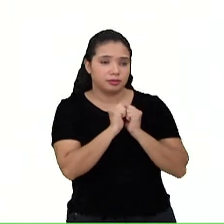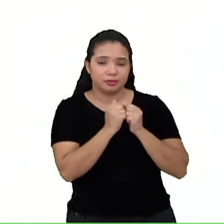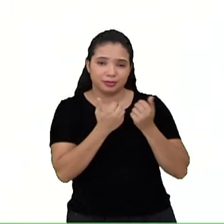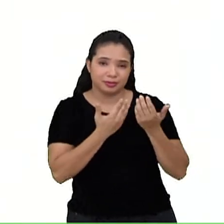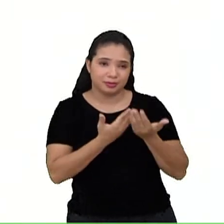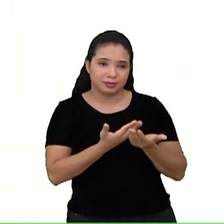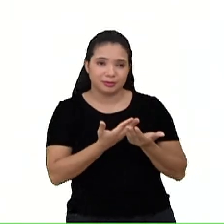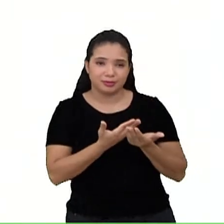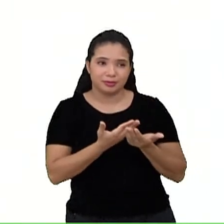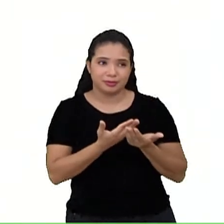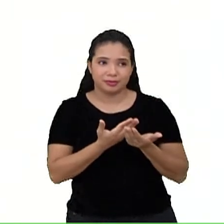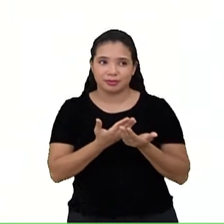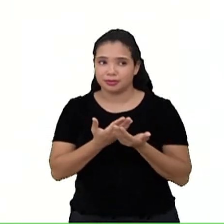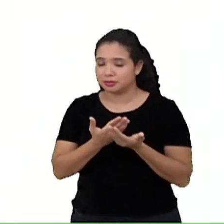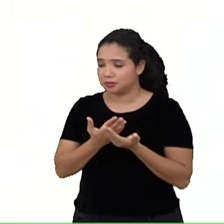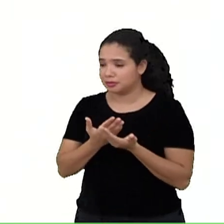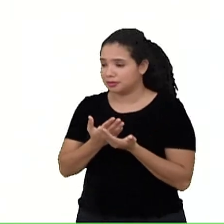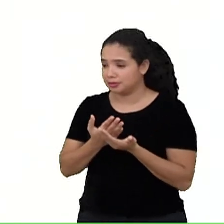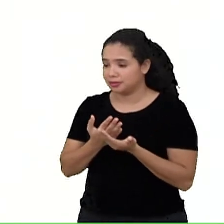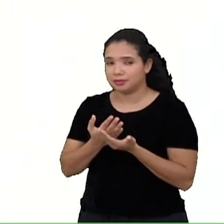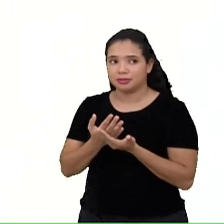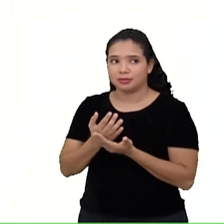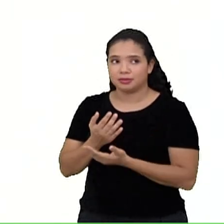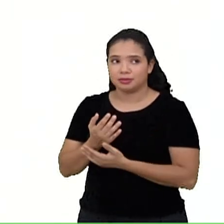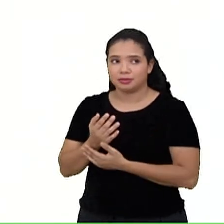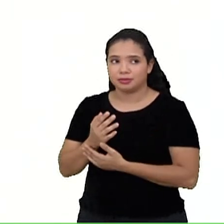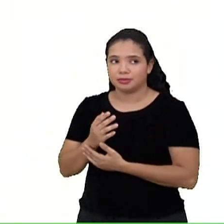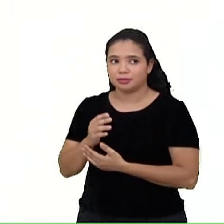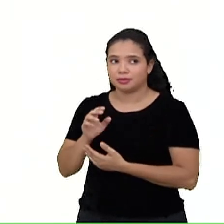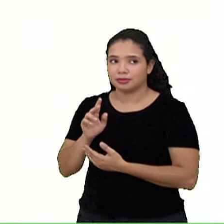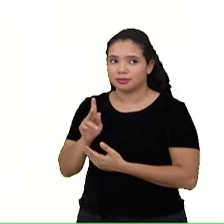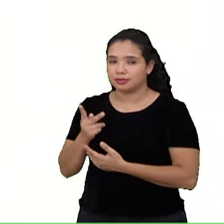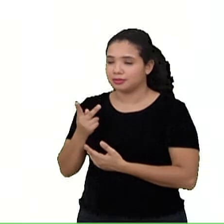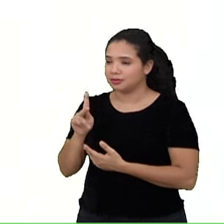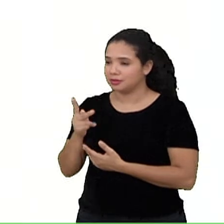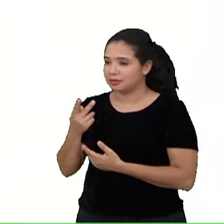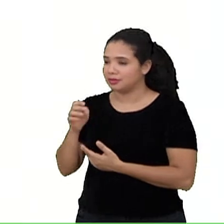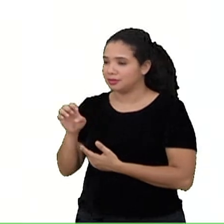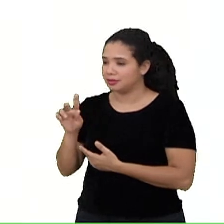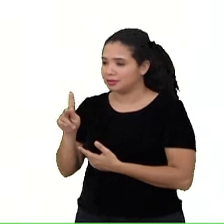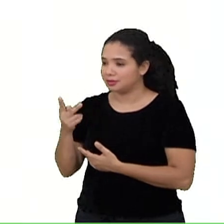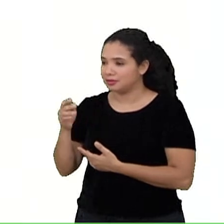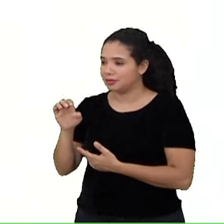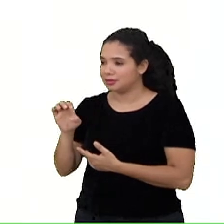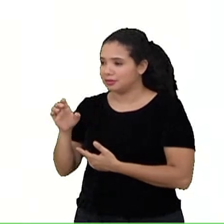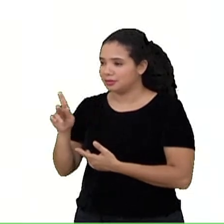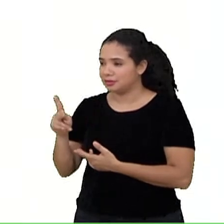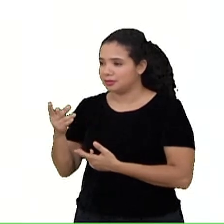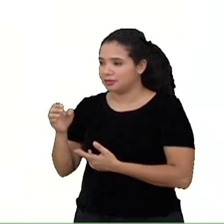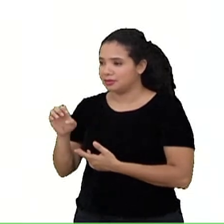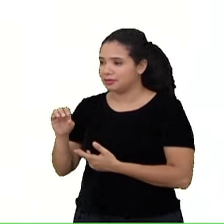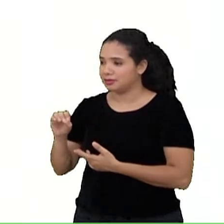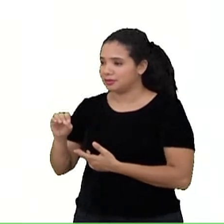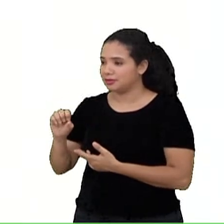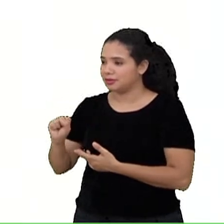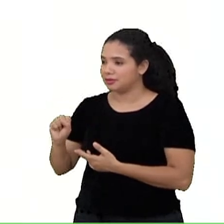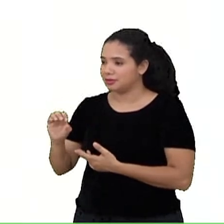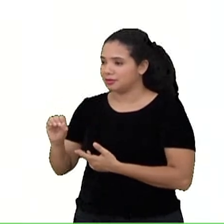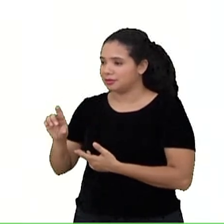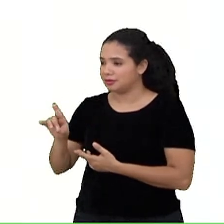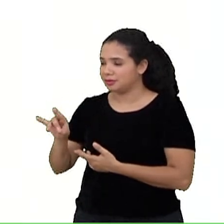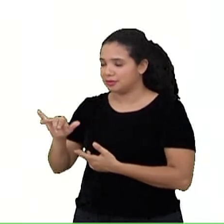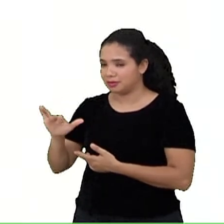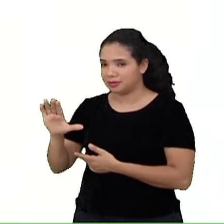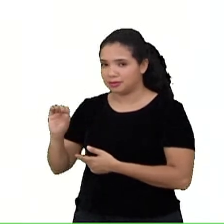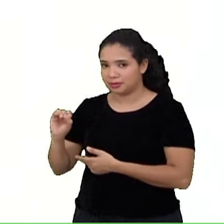você. Aí o cloreto todo pomposo, né? Todo empolgado fala: ih, sódio. Então,